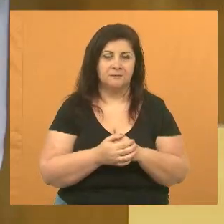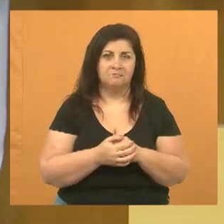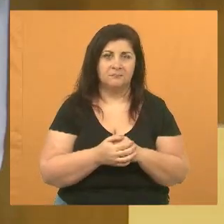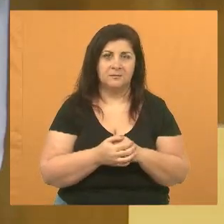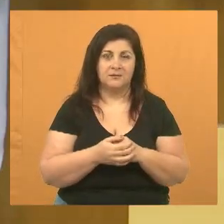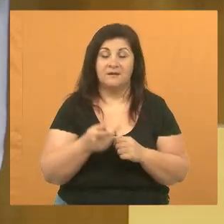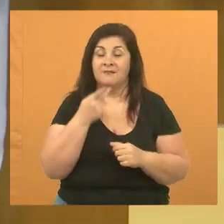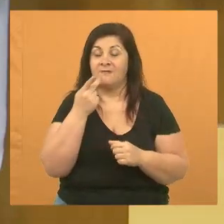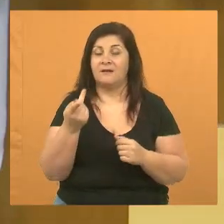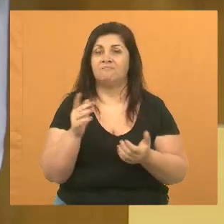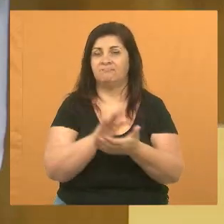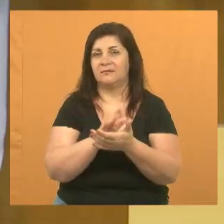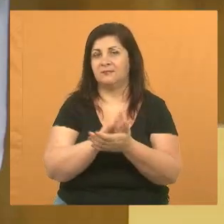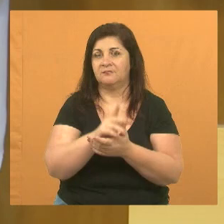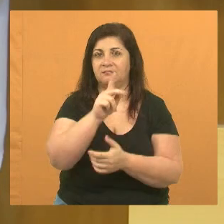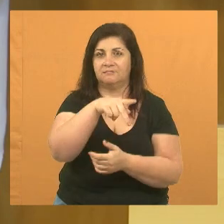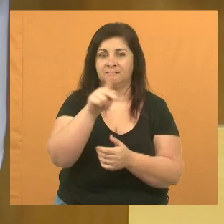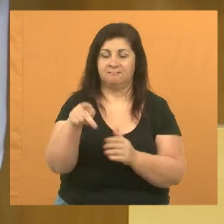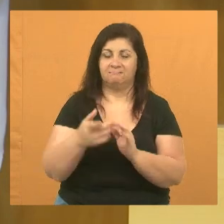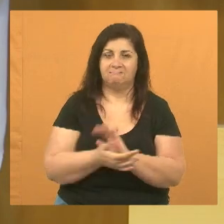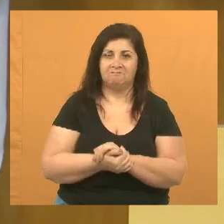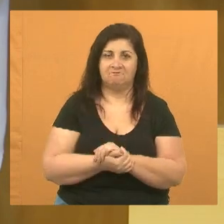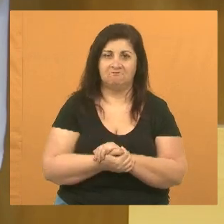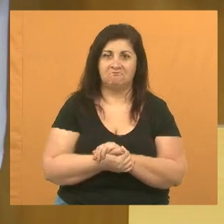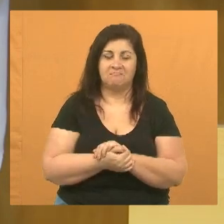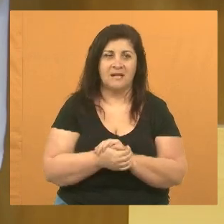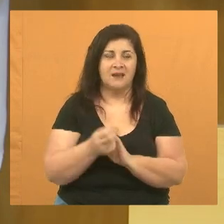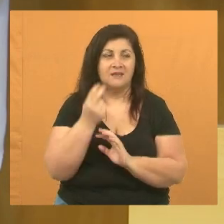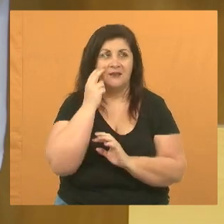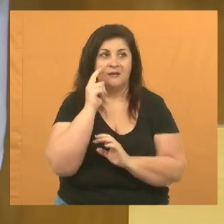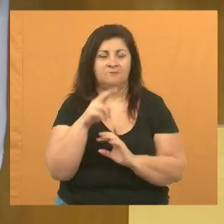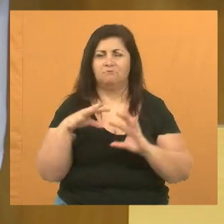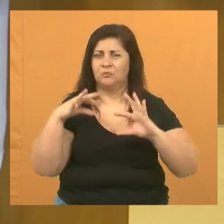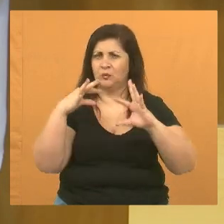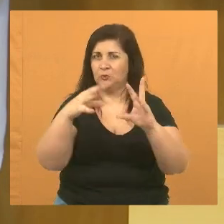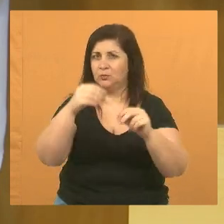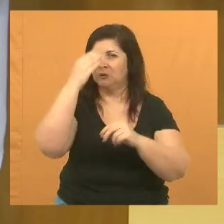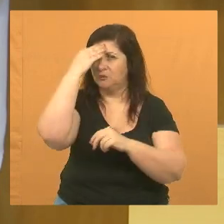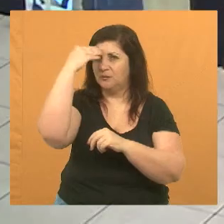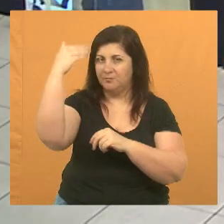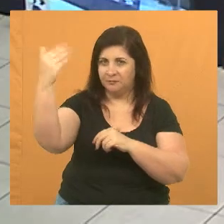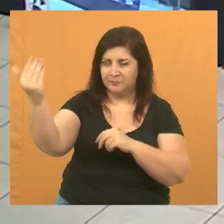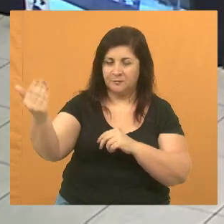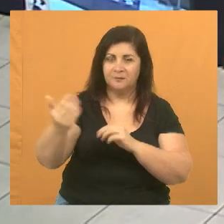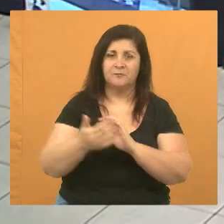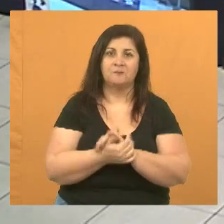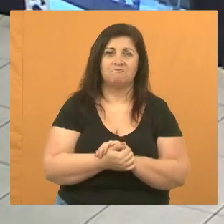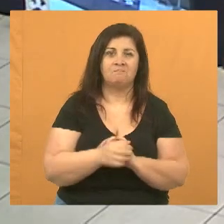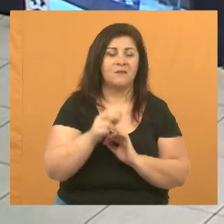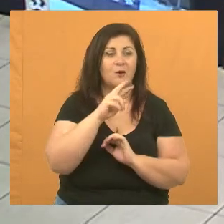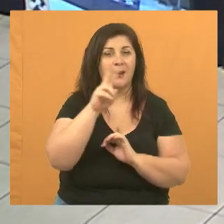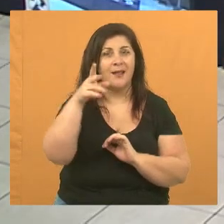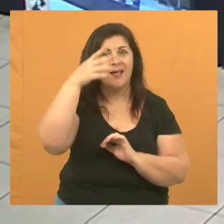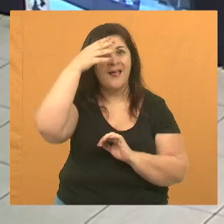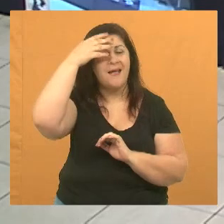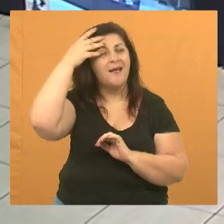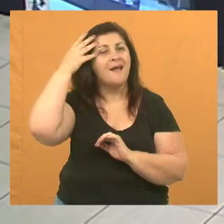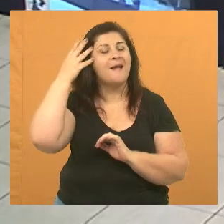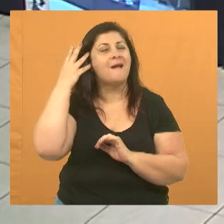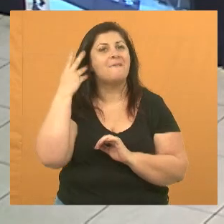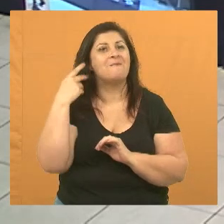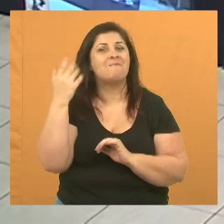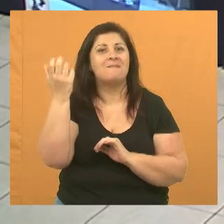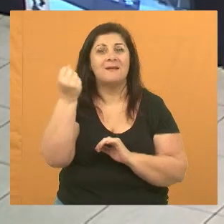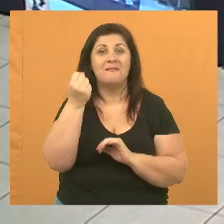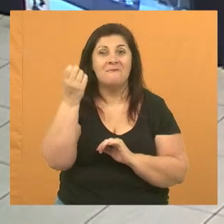para o professor. E aí, olhando todas essas homenagens, né, olhando para os cabelos brancos da Mirna,